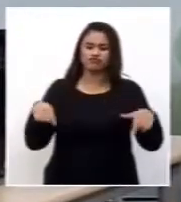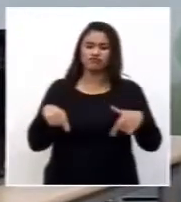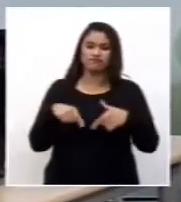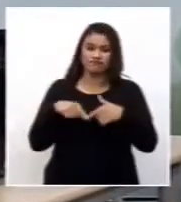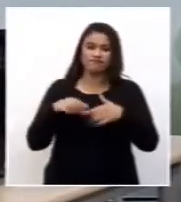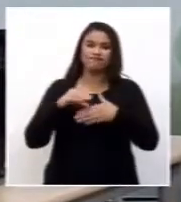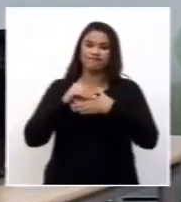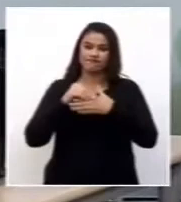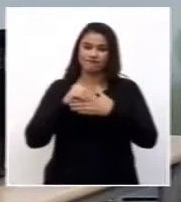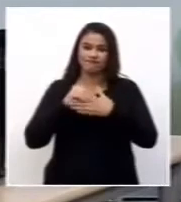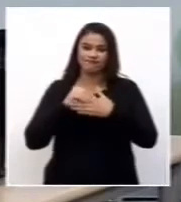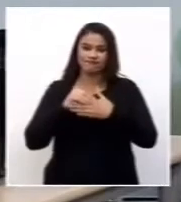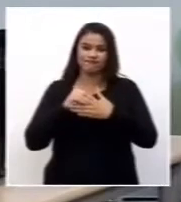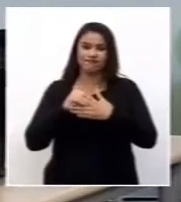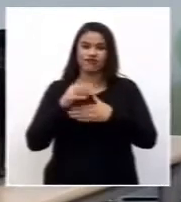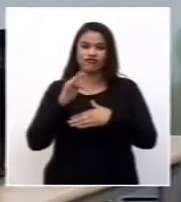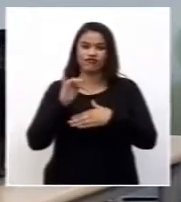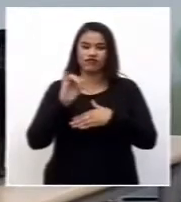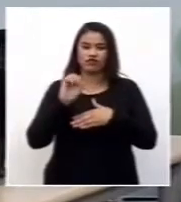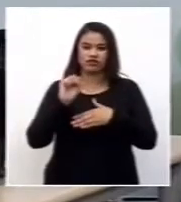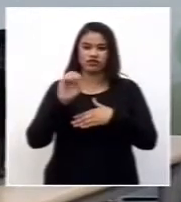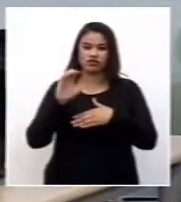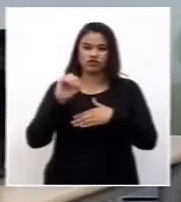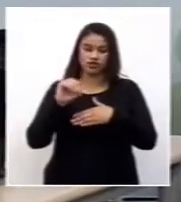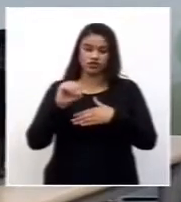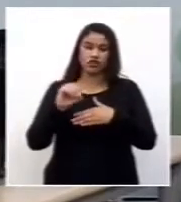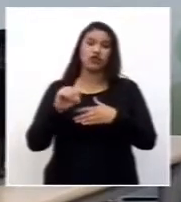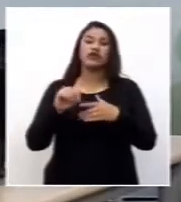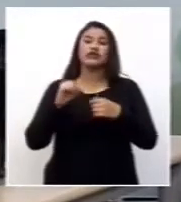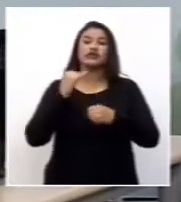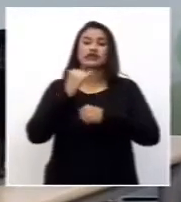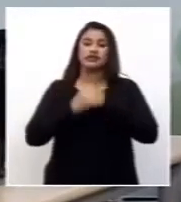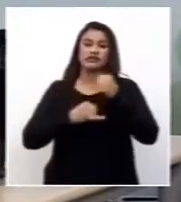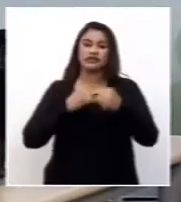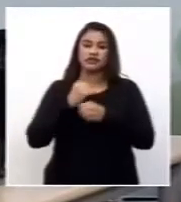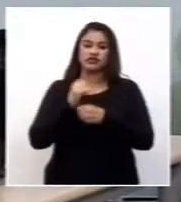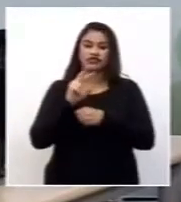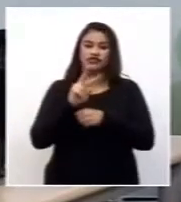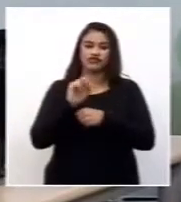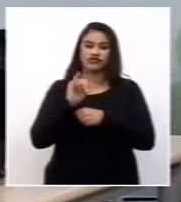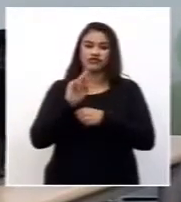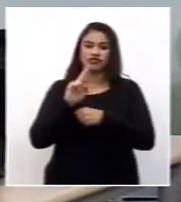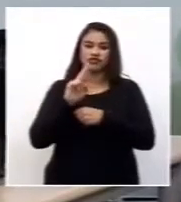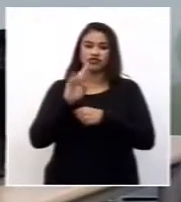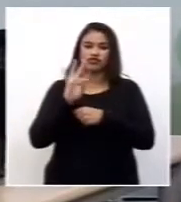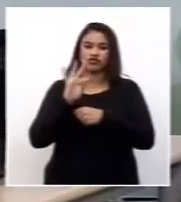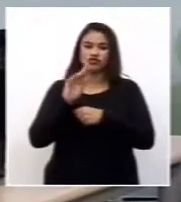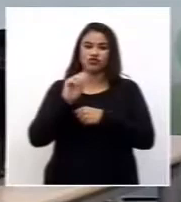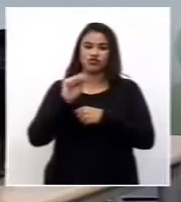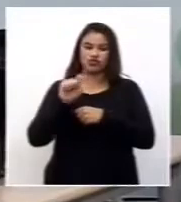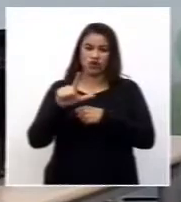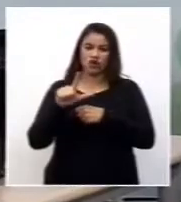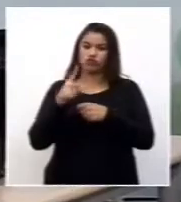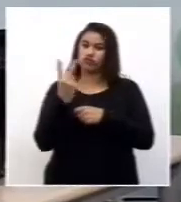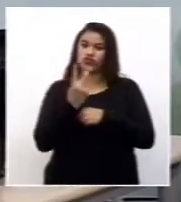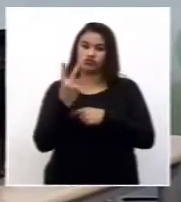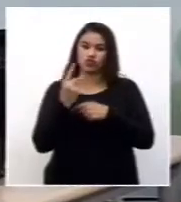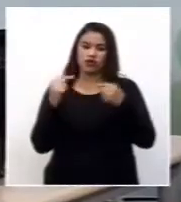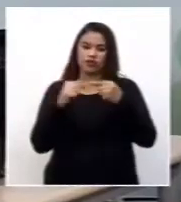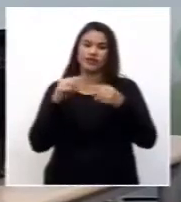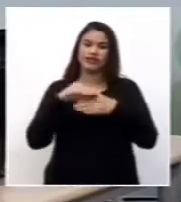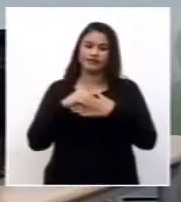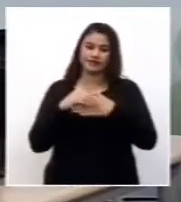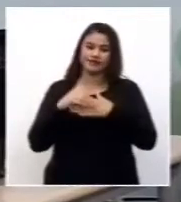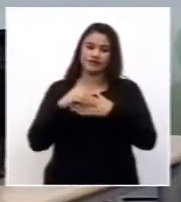físico, que é o espaços físicos e objetos, e o ambiente virtual. Então, essa é a dimensão física. Temos a dimensão funcional, que caracteriza pela forma